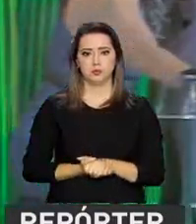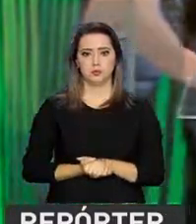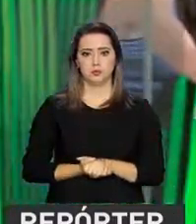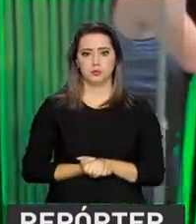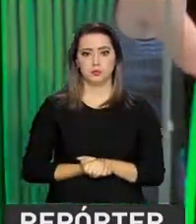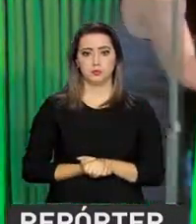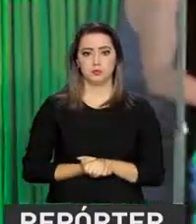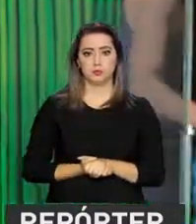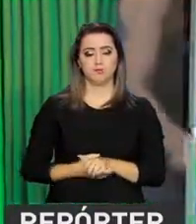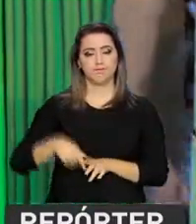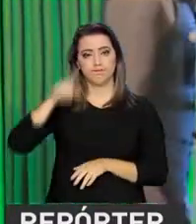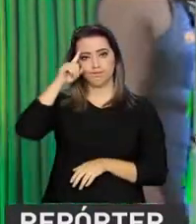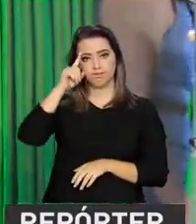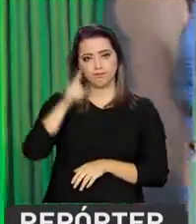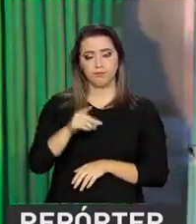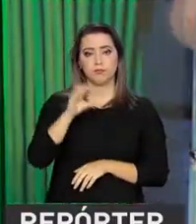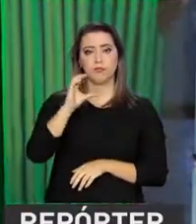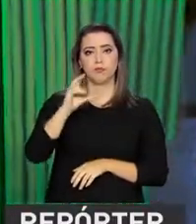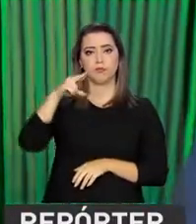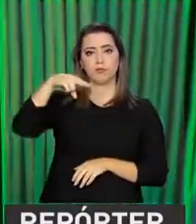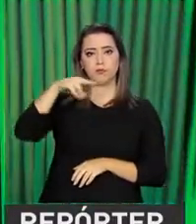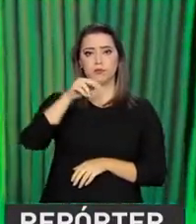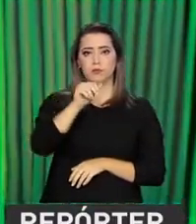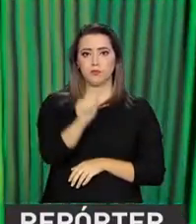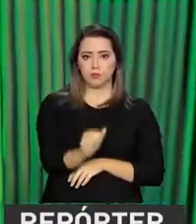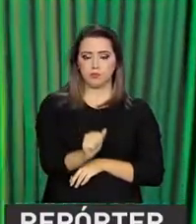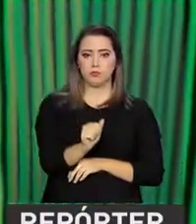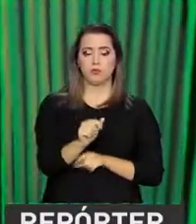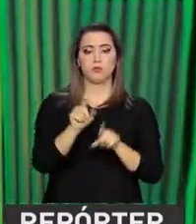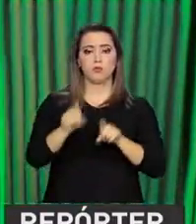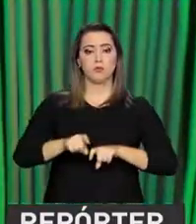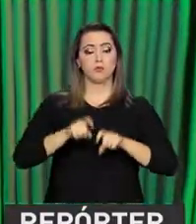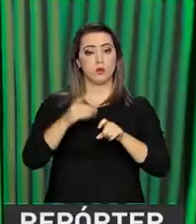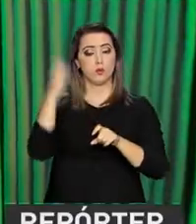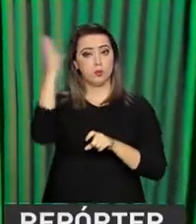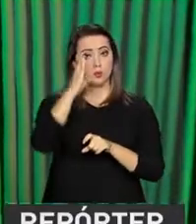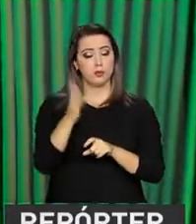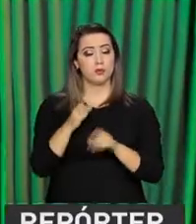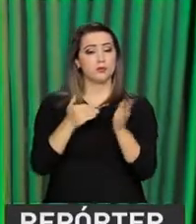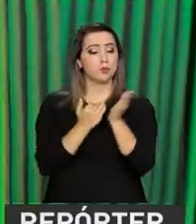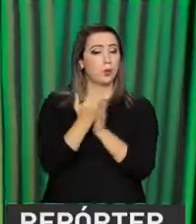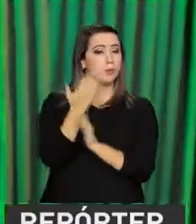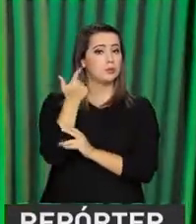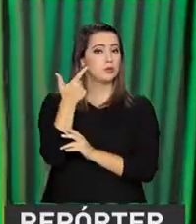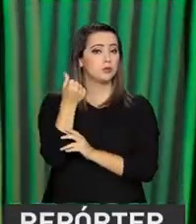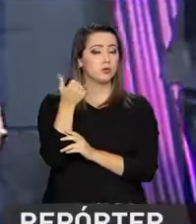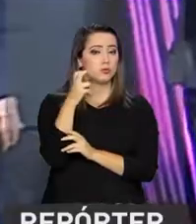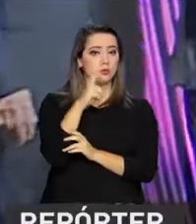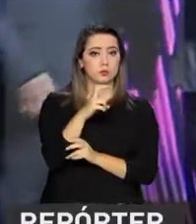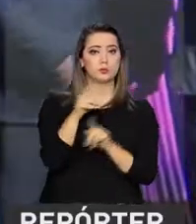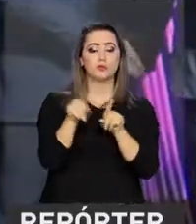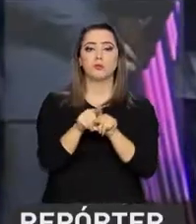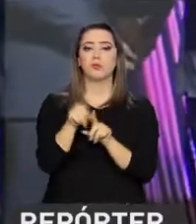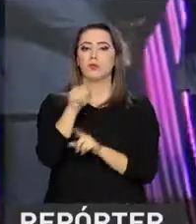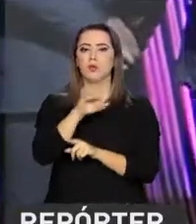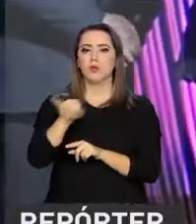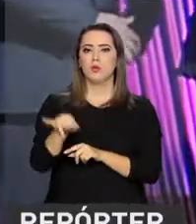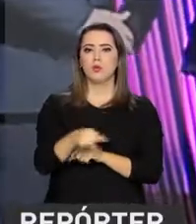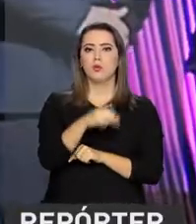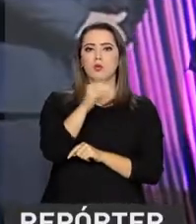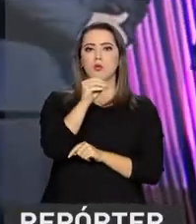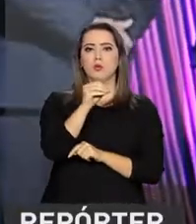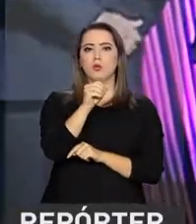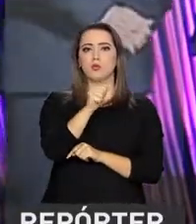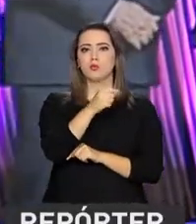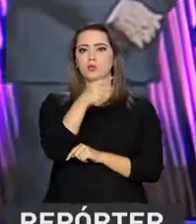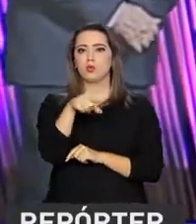No comando da CNA, a Confederação da Agricultura e Pecuária do Brasil, desde 2015, João Martins tomou